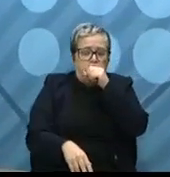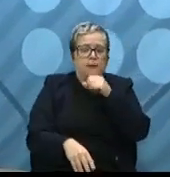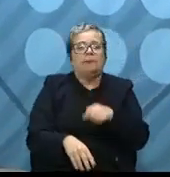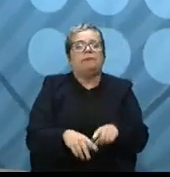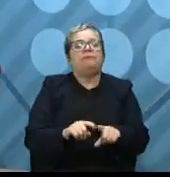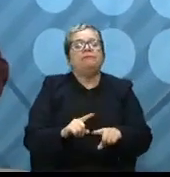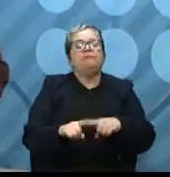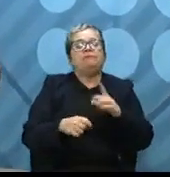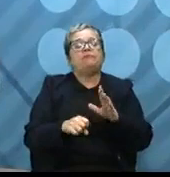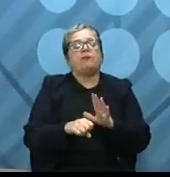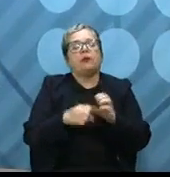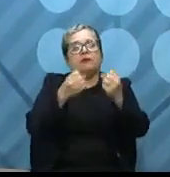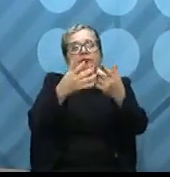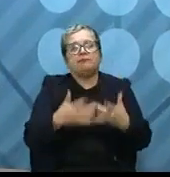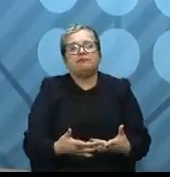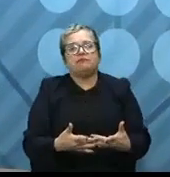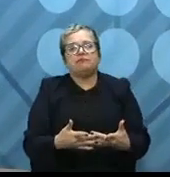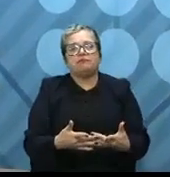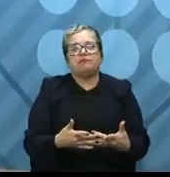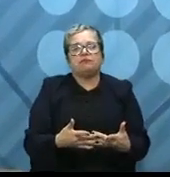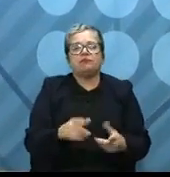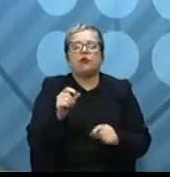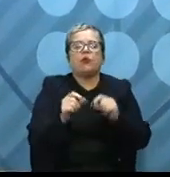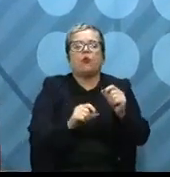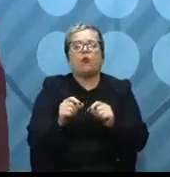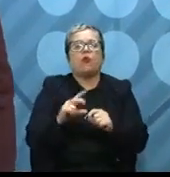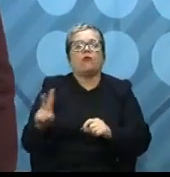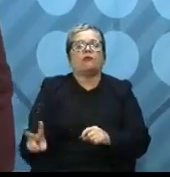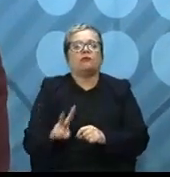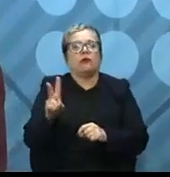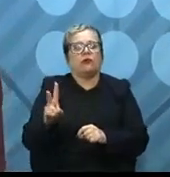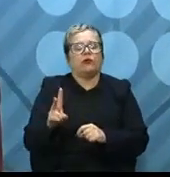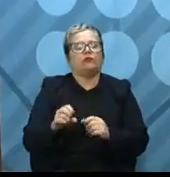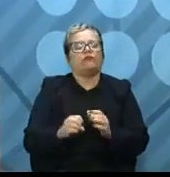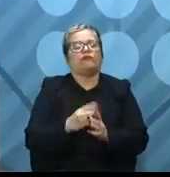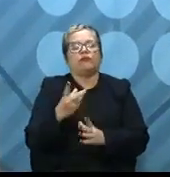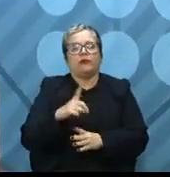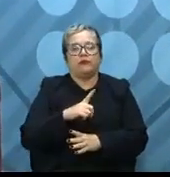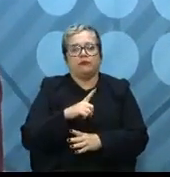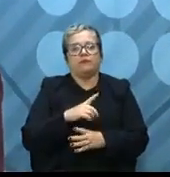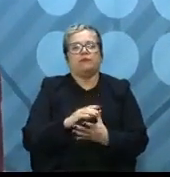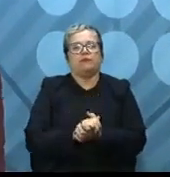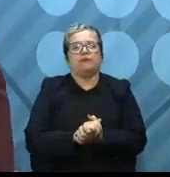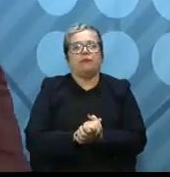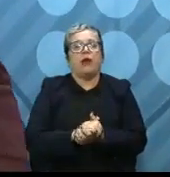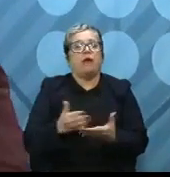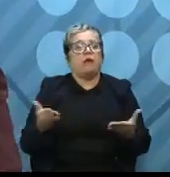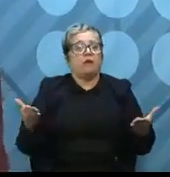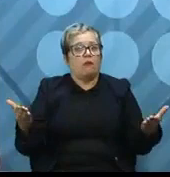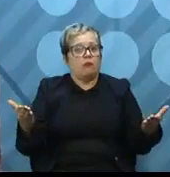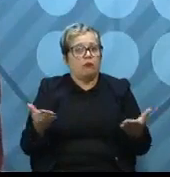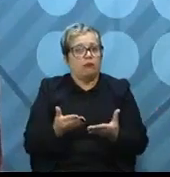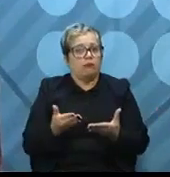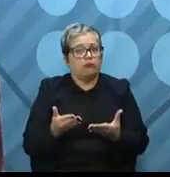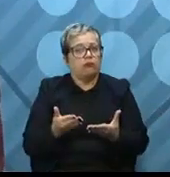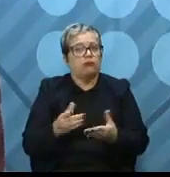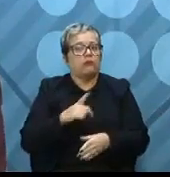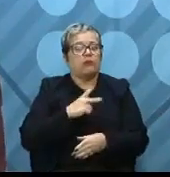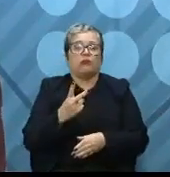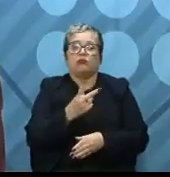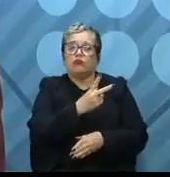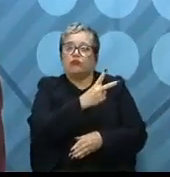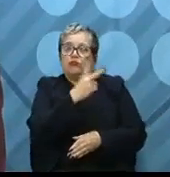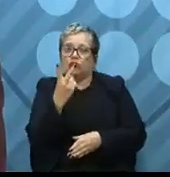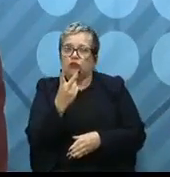e determinar a partir dessa regra qual que vai ser o valor numérico que corresponde. Bem, então agora nós já vimos que temos